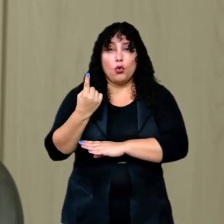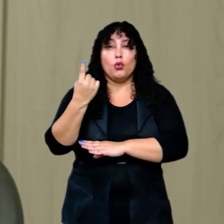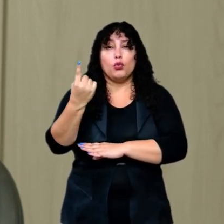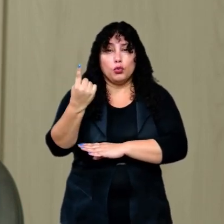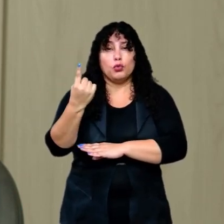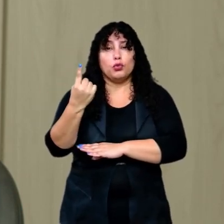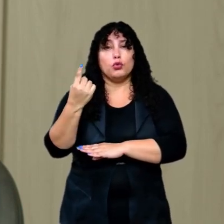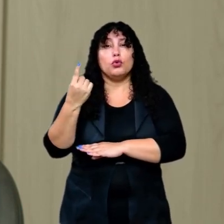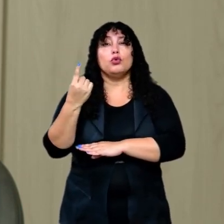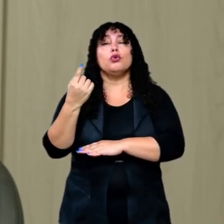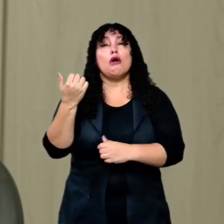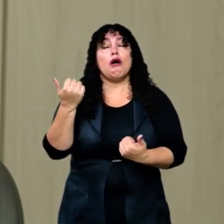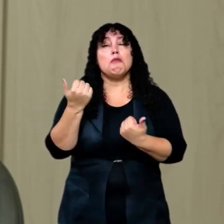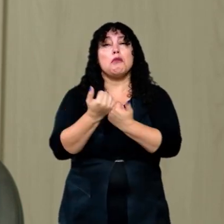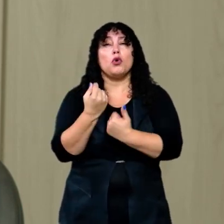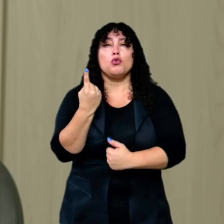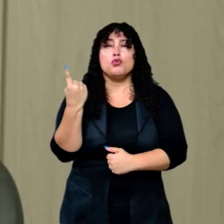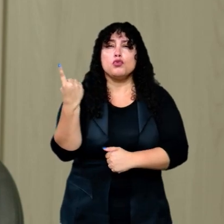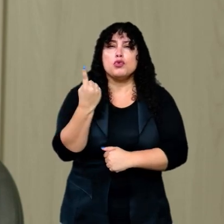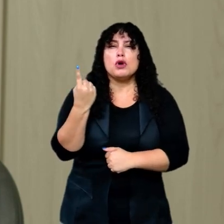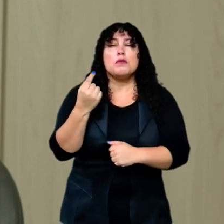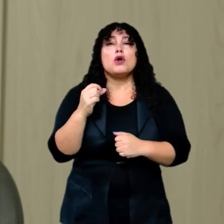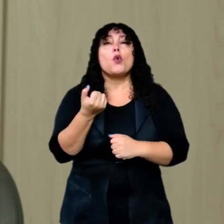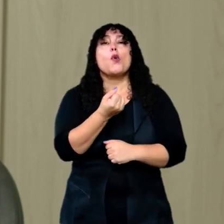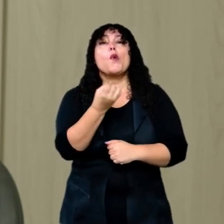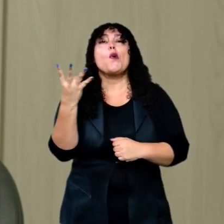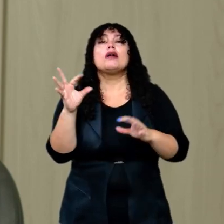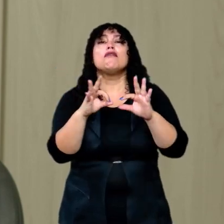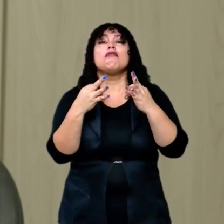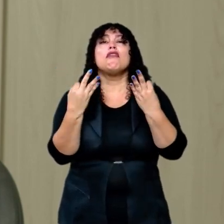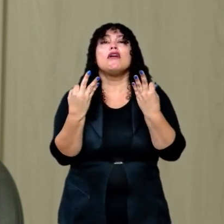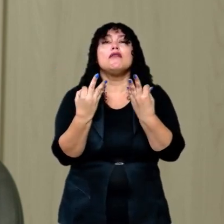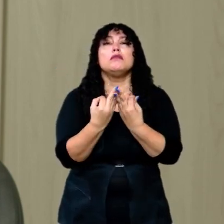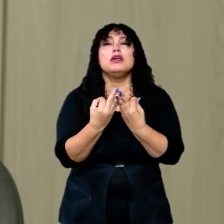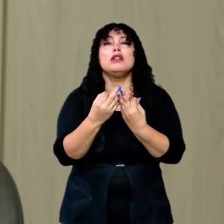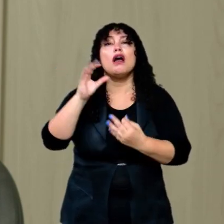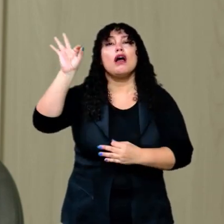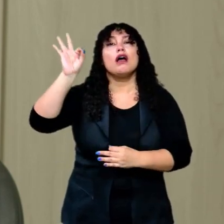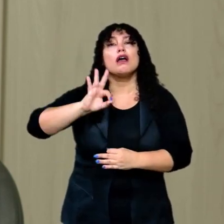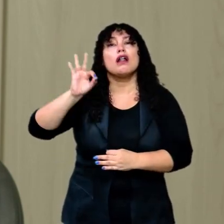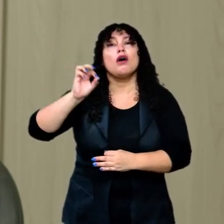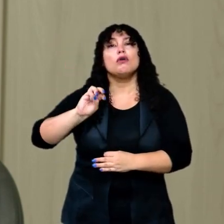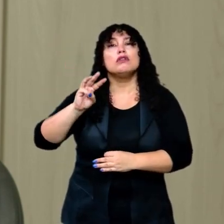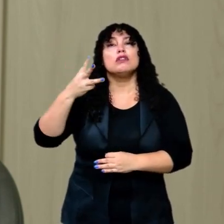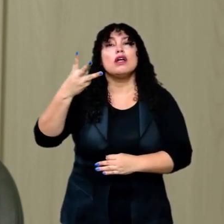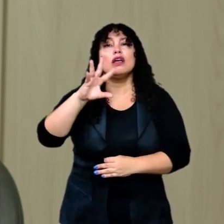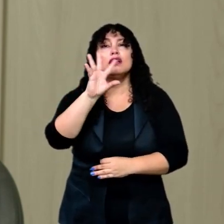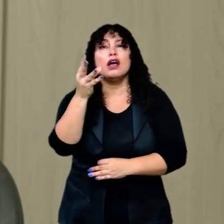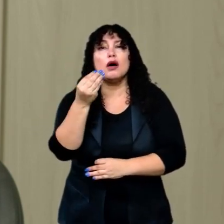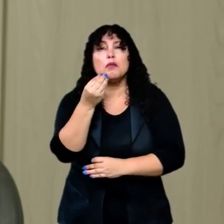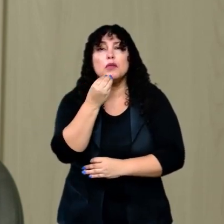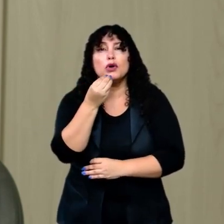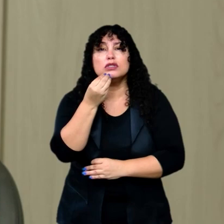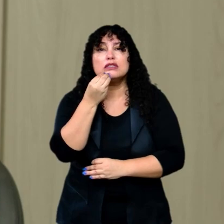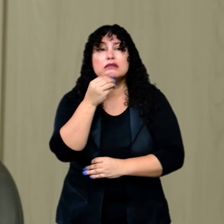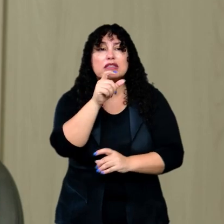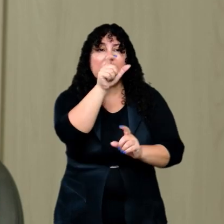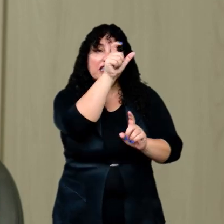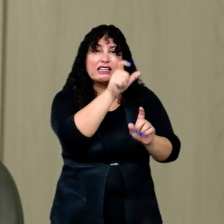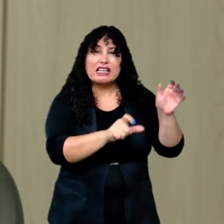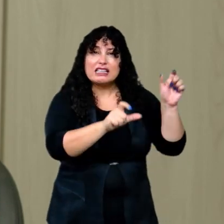Grau de suporte 1, mas quantas famílias são grau de suporte 3? E a possibilidade desses